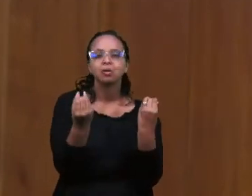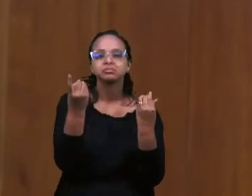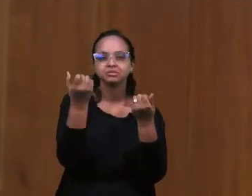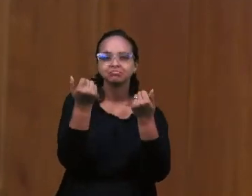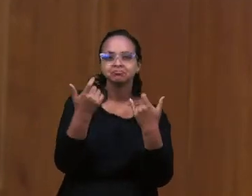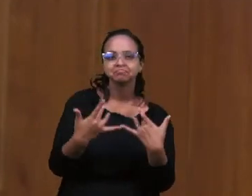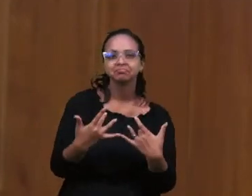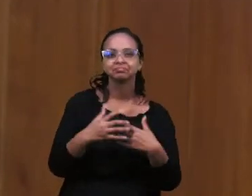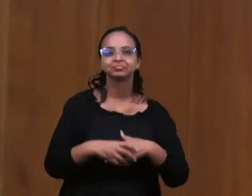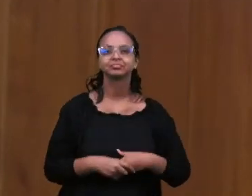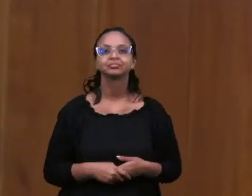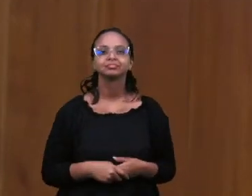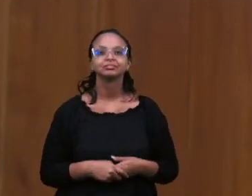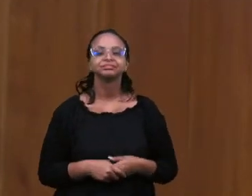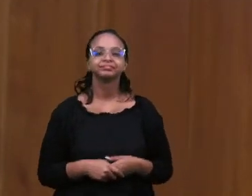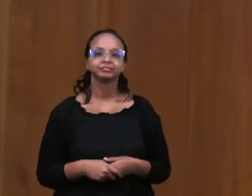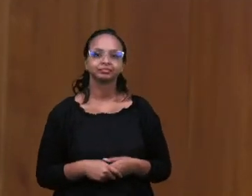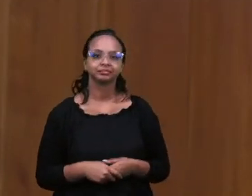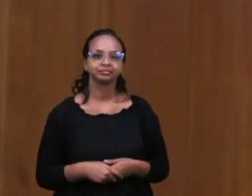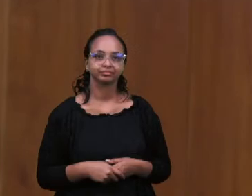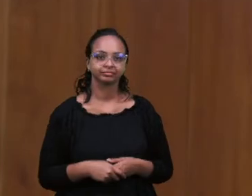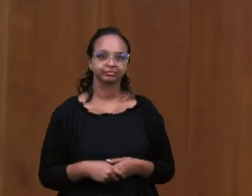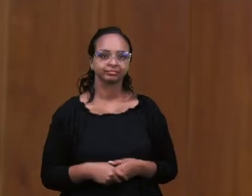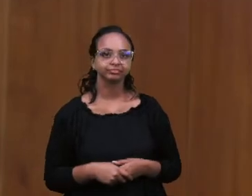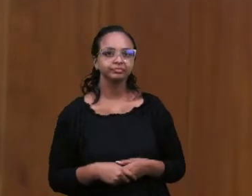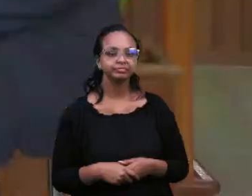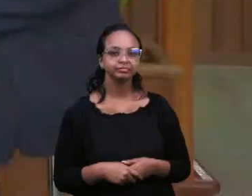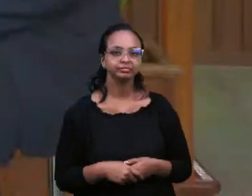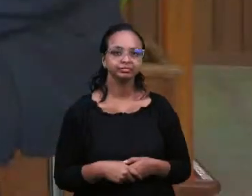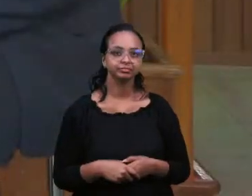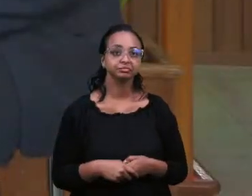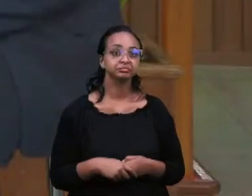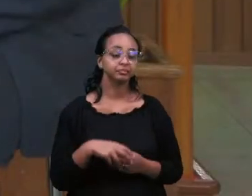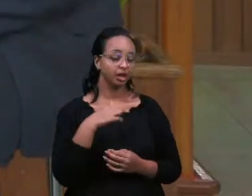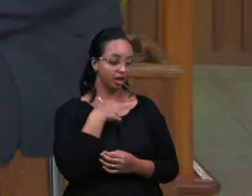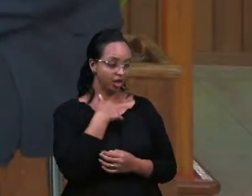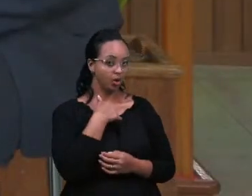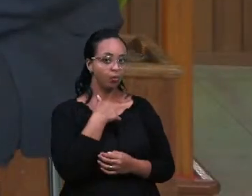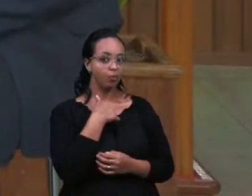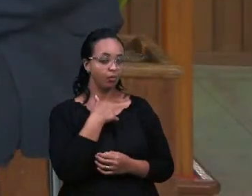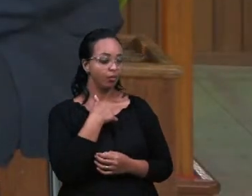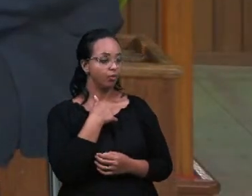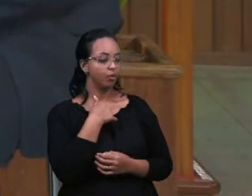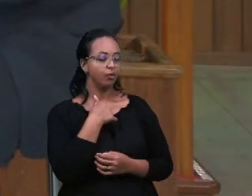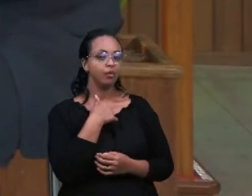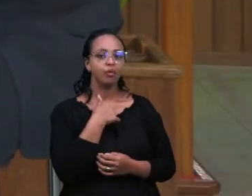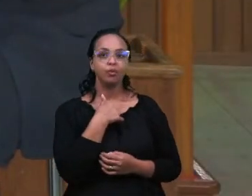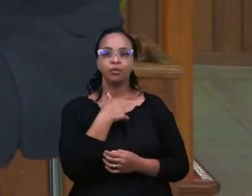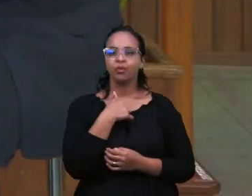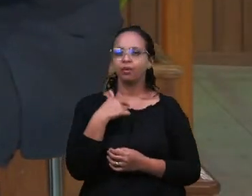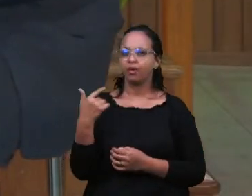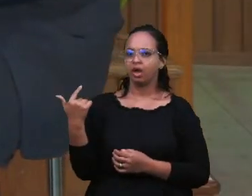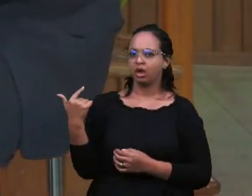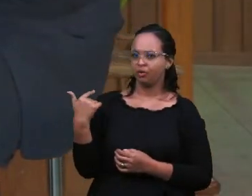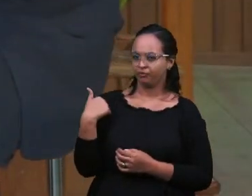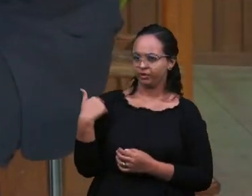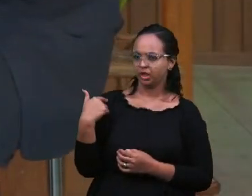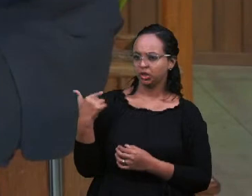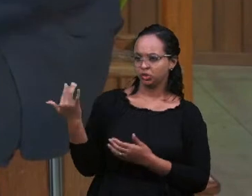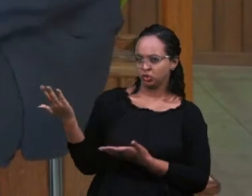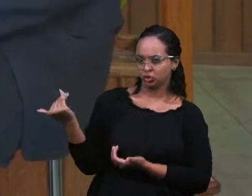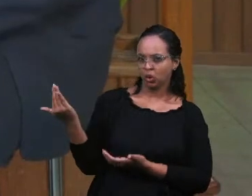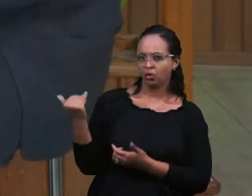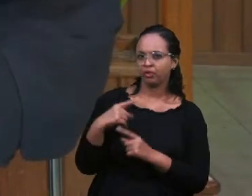compartilha conosco. Eu vim para a igreja, jovem ainda, mas o Senhor falou comigo por um